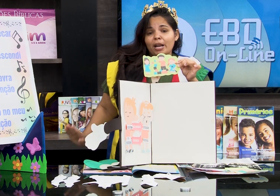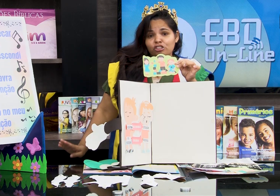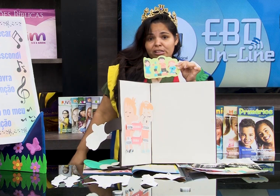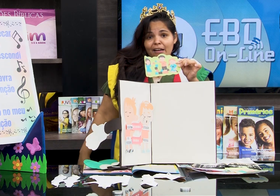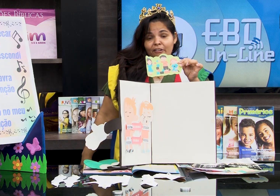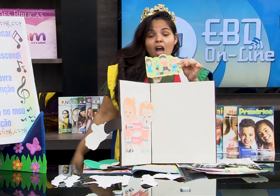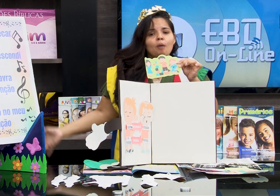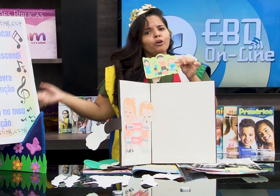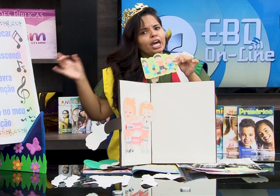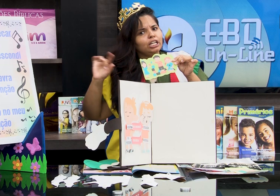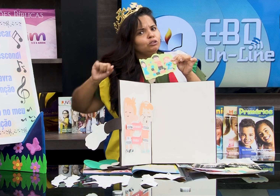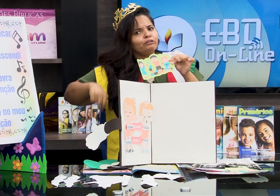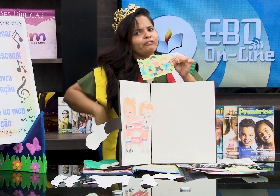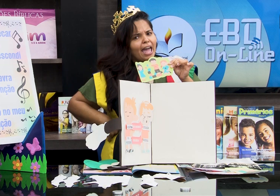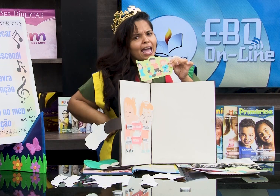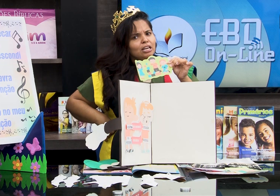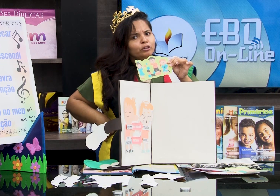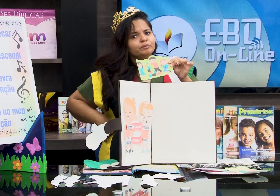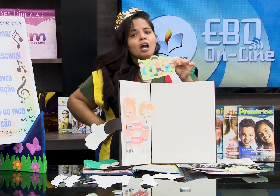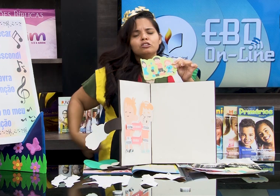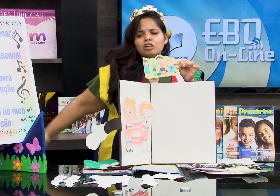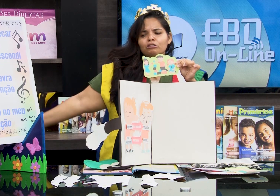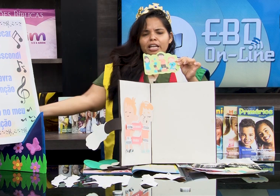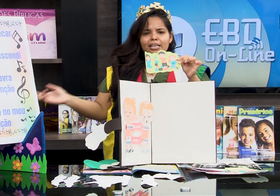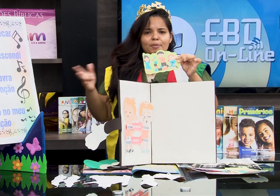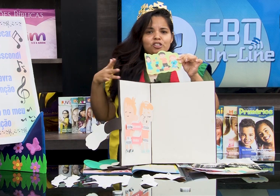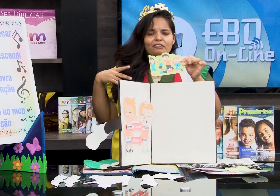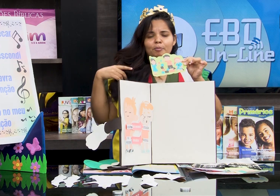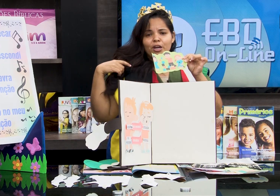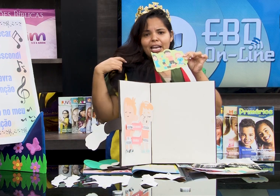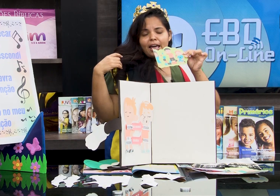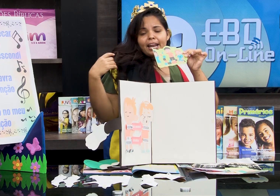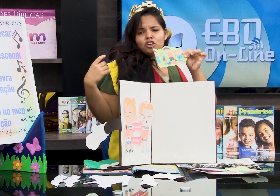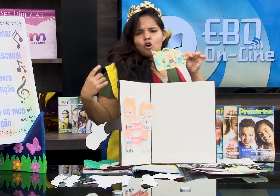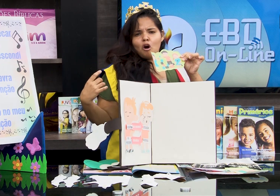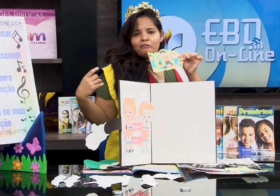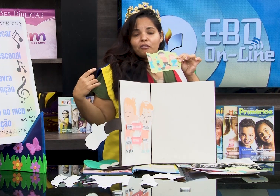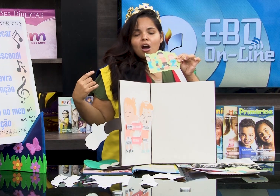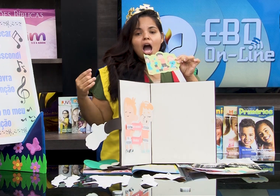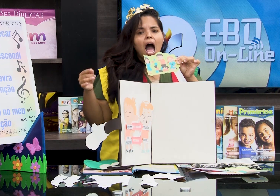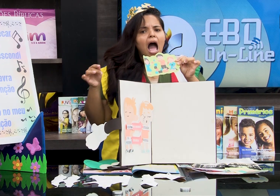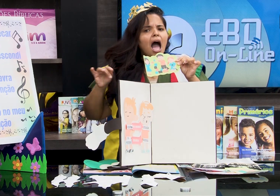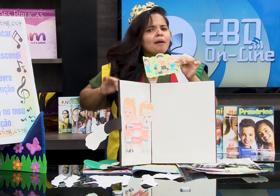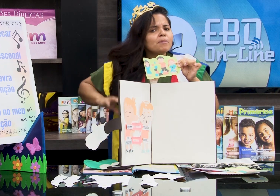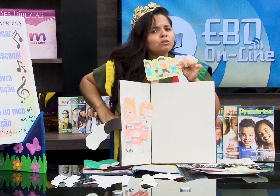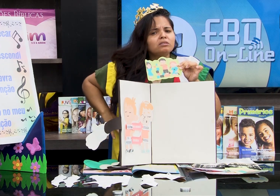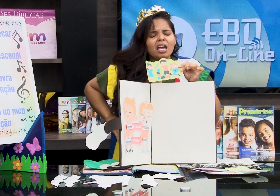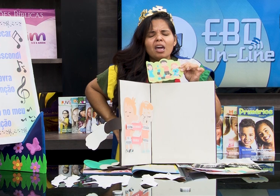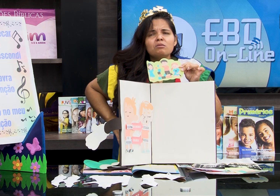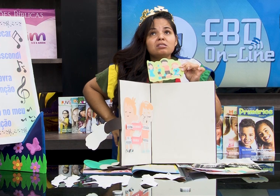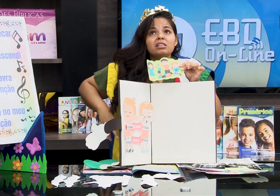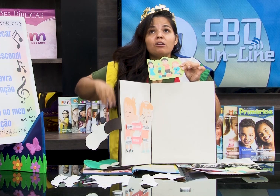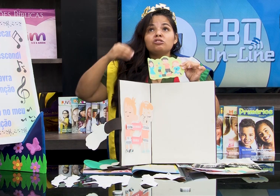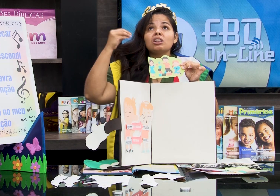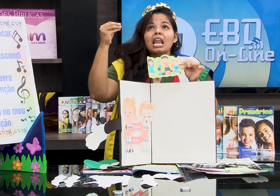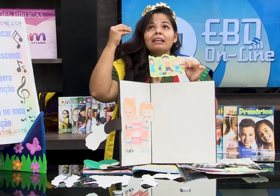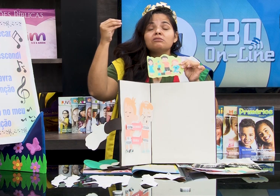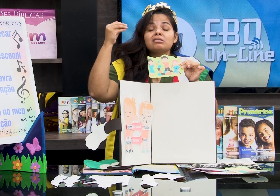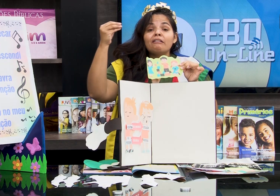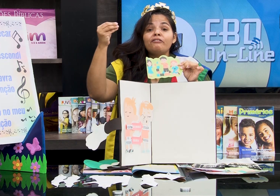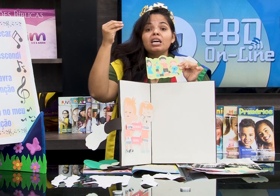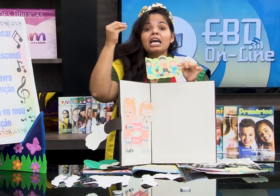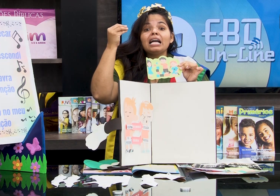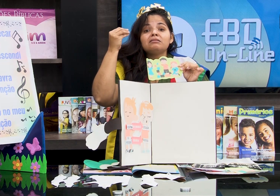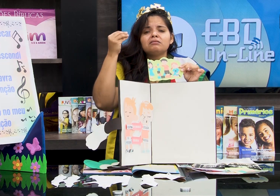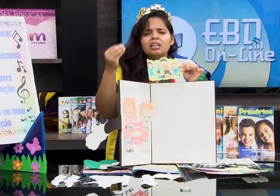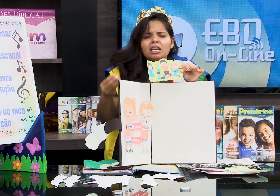coleguinhas não prestava porque era tudo velho. Só o dele que prestava porque ele era novo. Ah, meu Deus, Deus de lá do